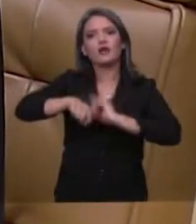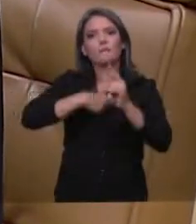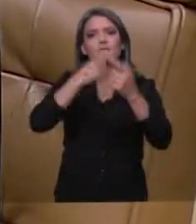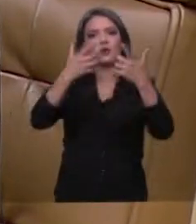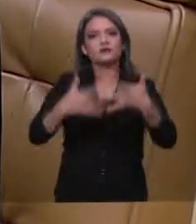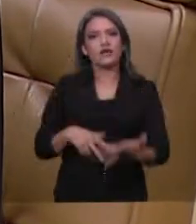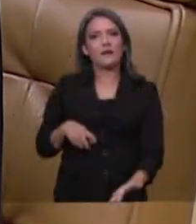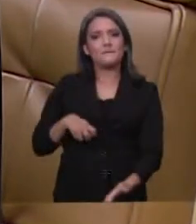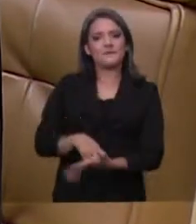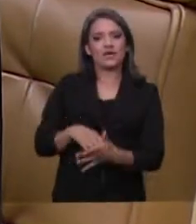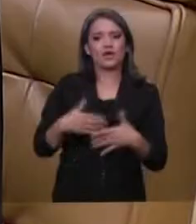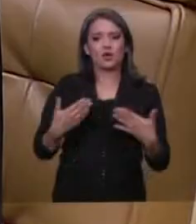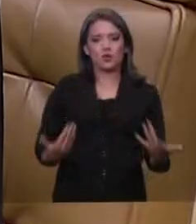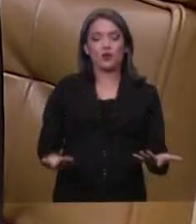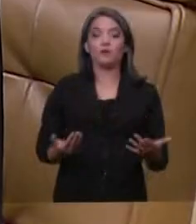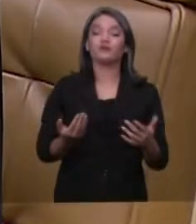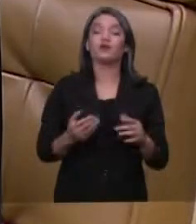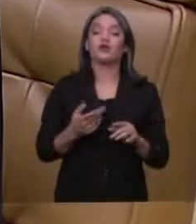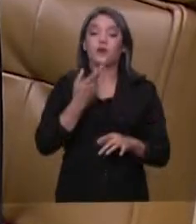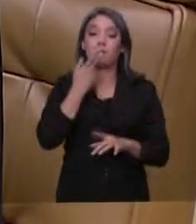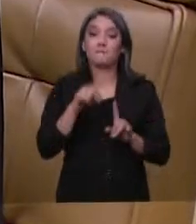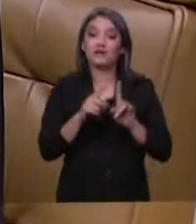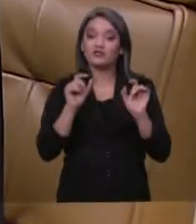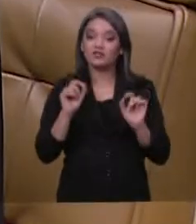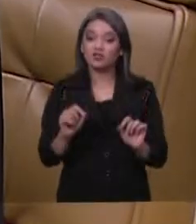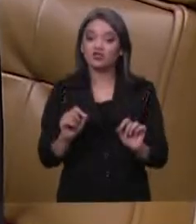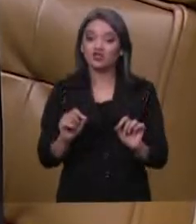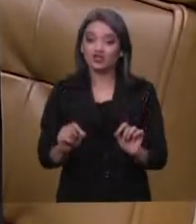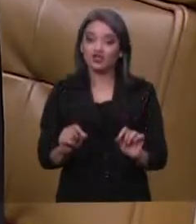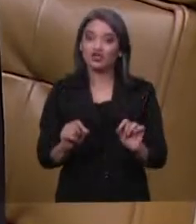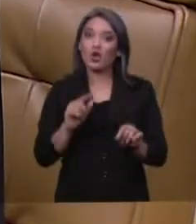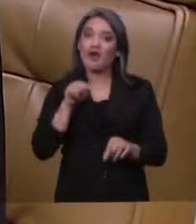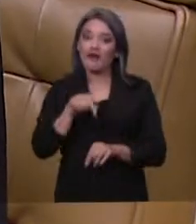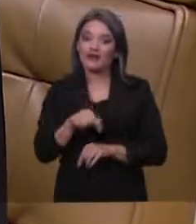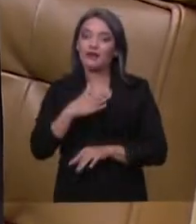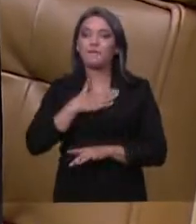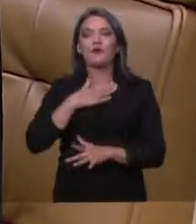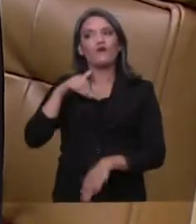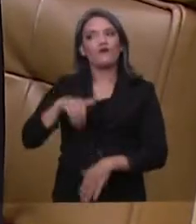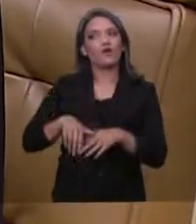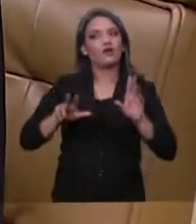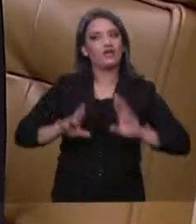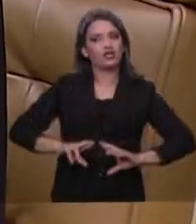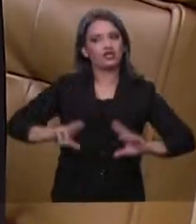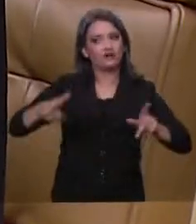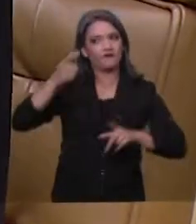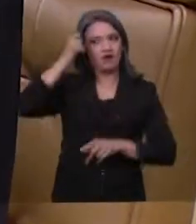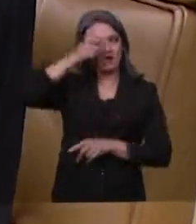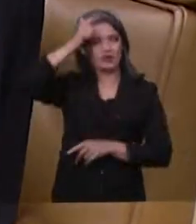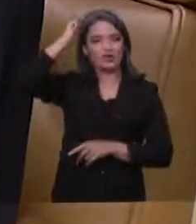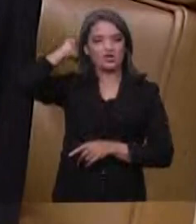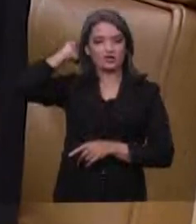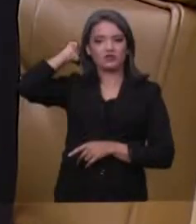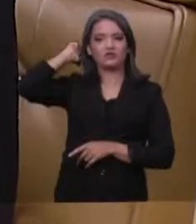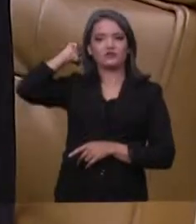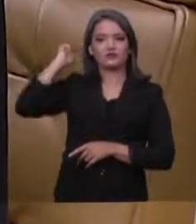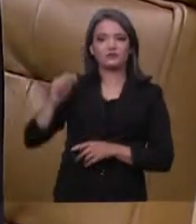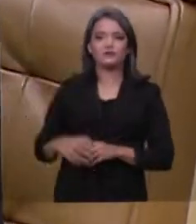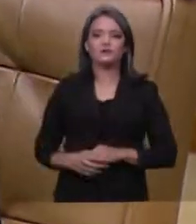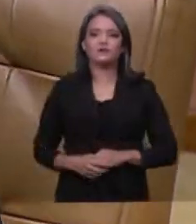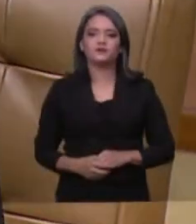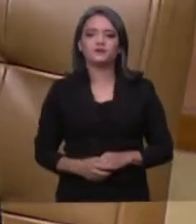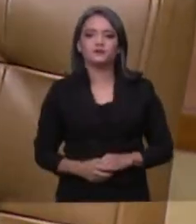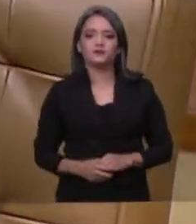réu, enfatizando que apenas nesse aspecto meu voto diverge parcialmente do eminente ministro relator Alexandre de